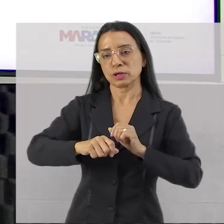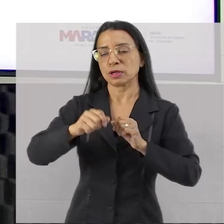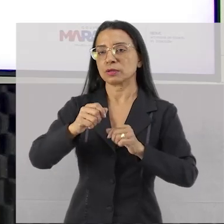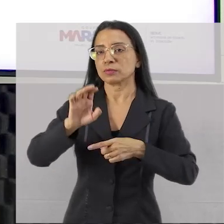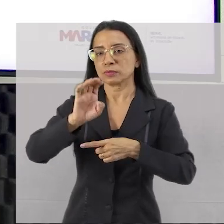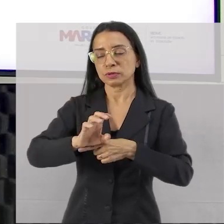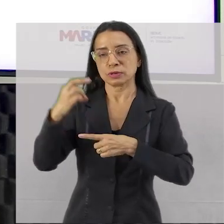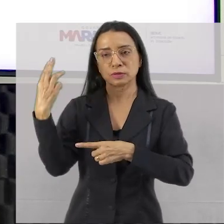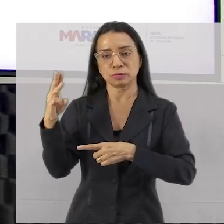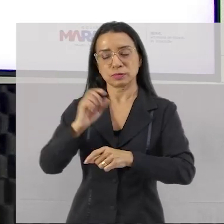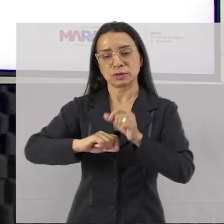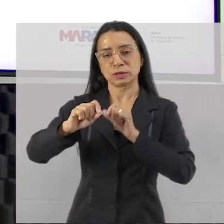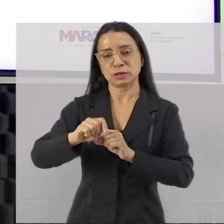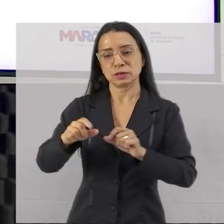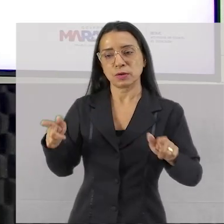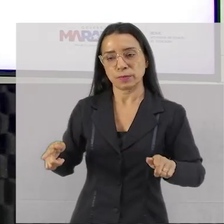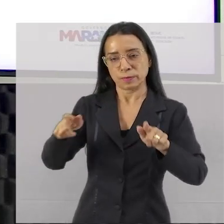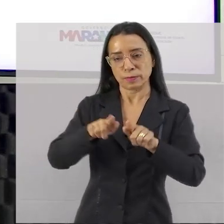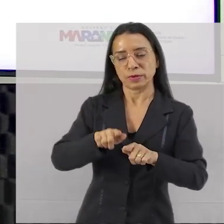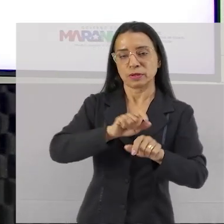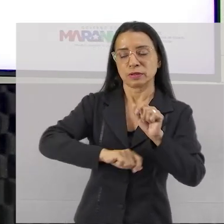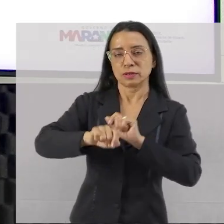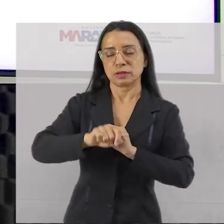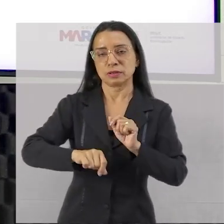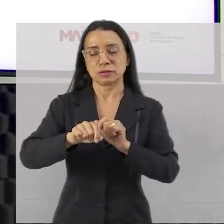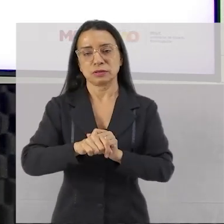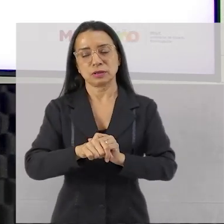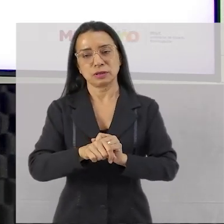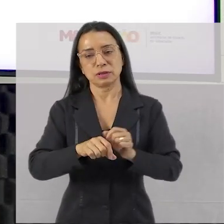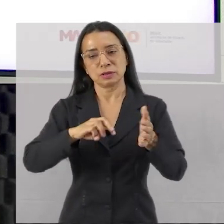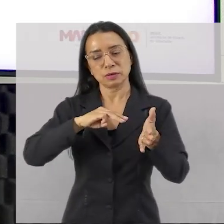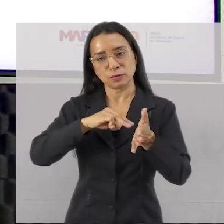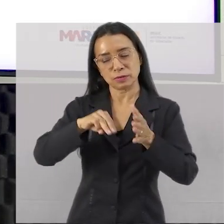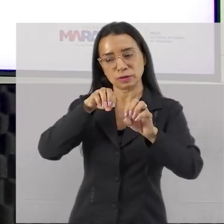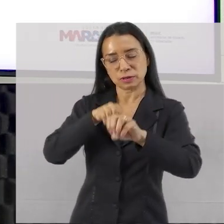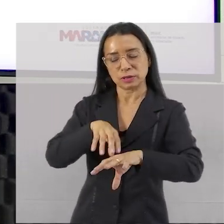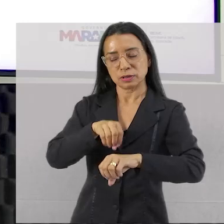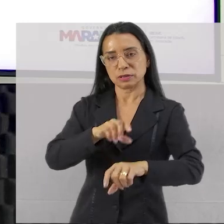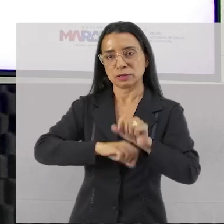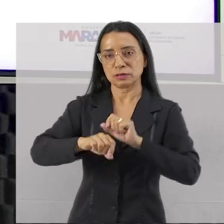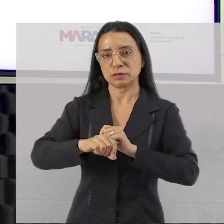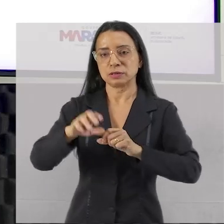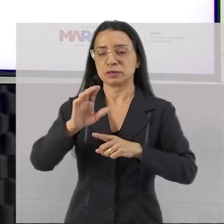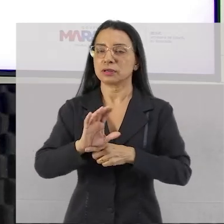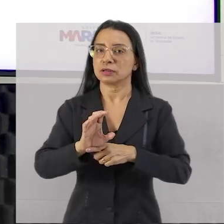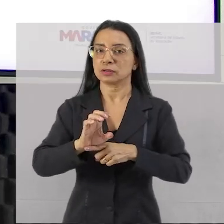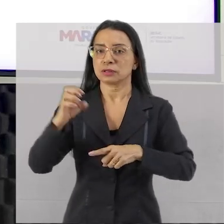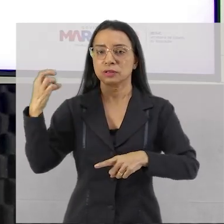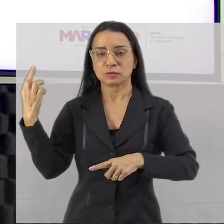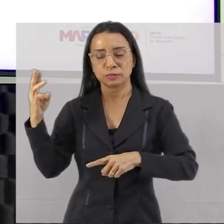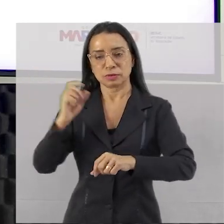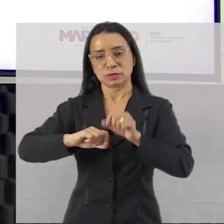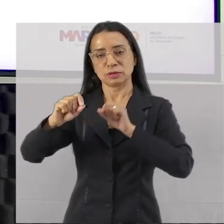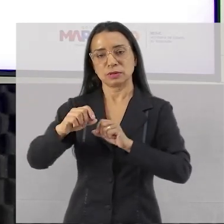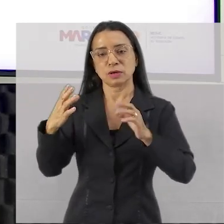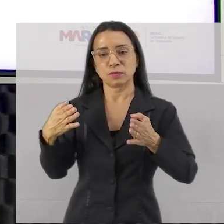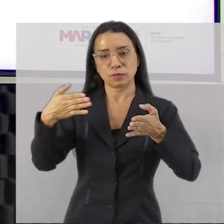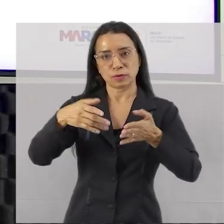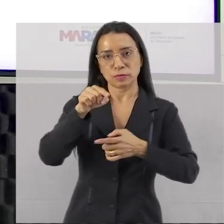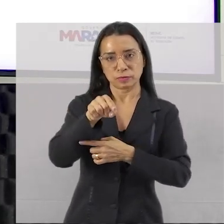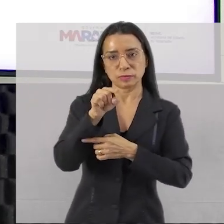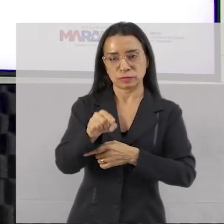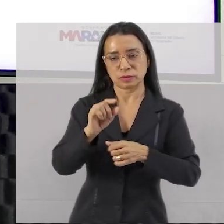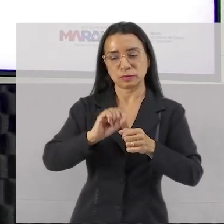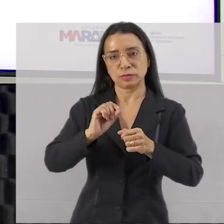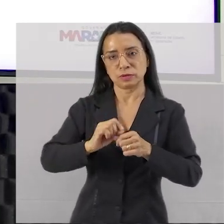do Maranhão, que preparou esse cursinho maravilhoso, tá? Voltado para você que está fazendo o